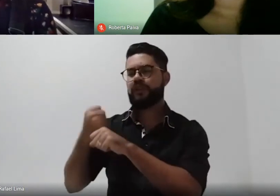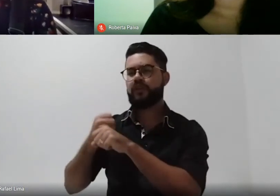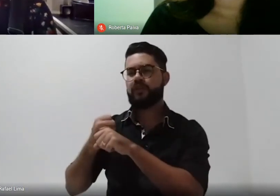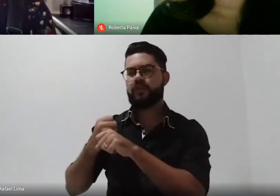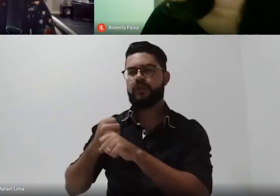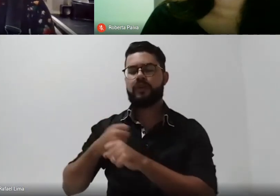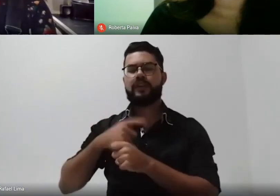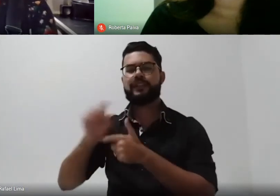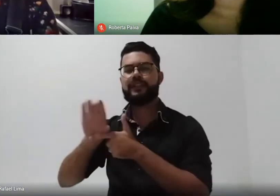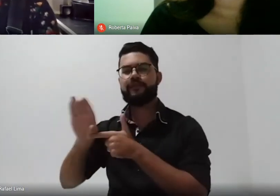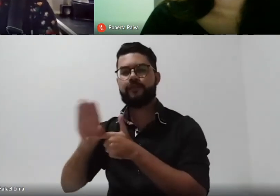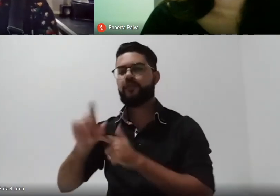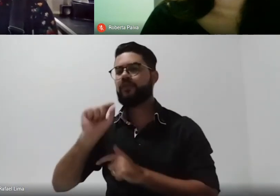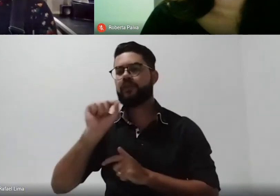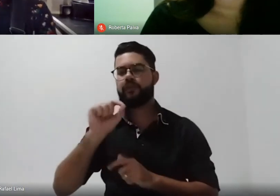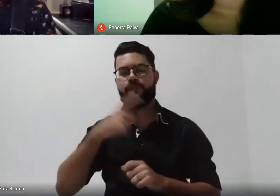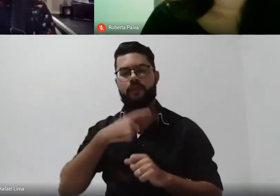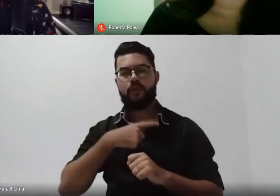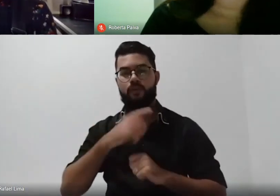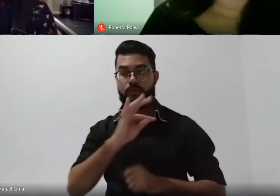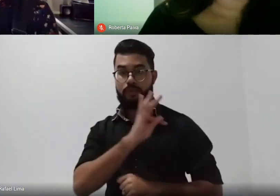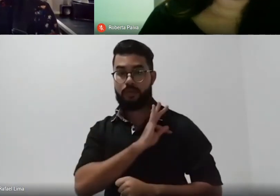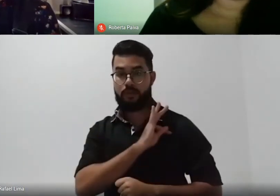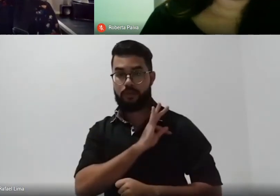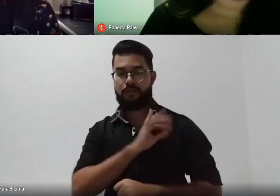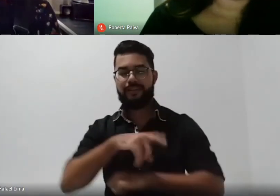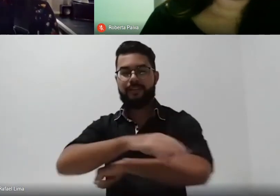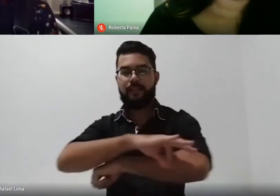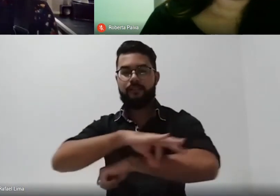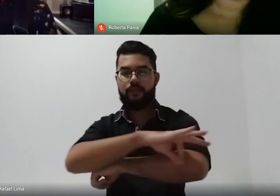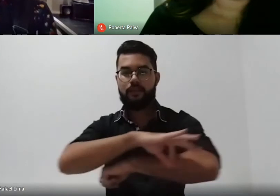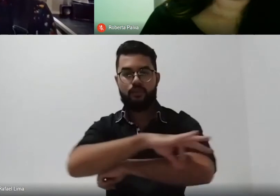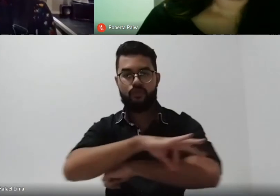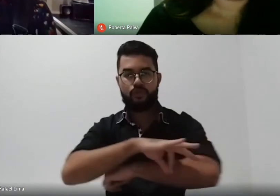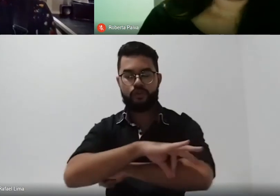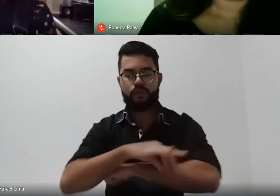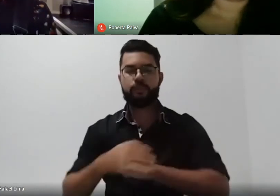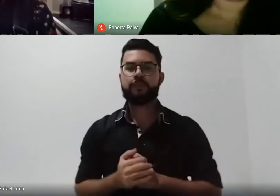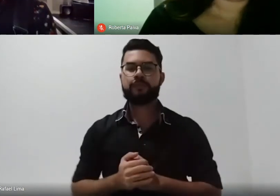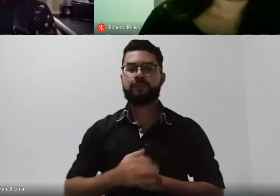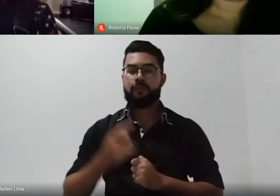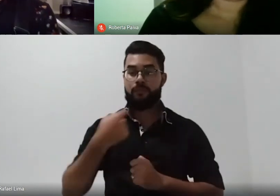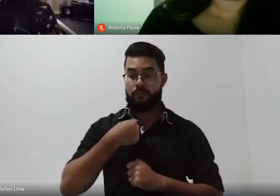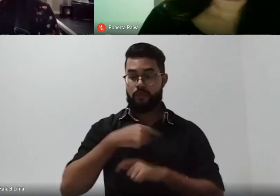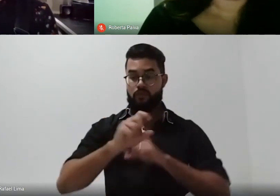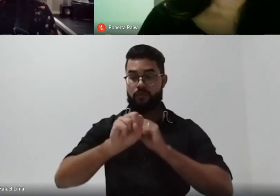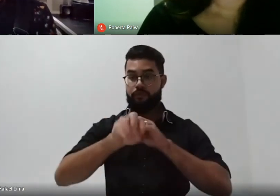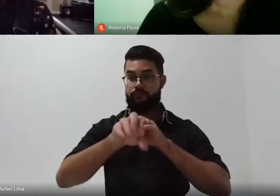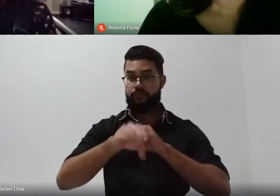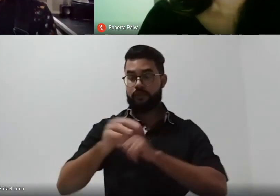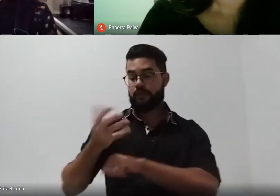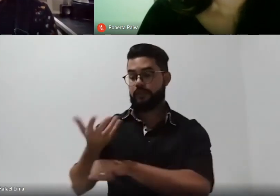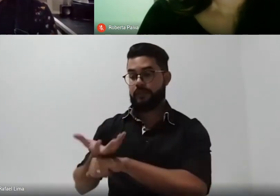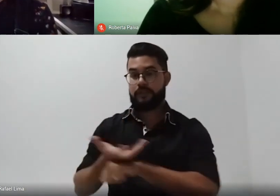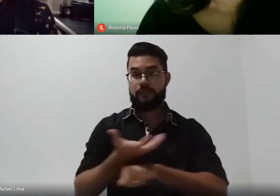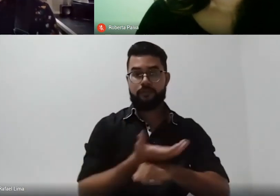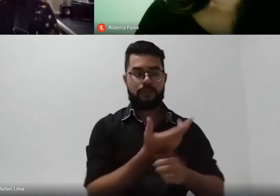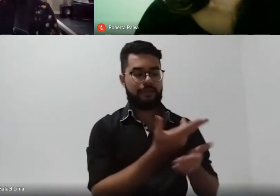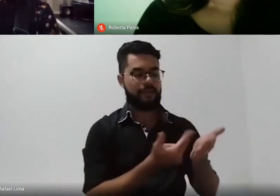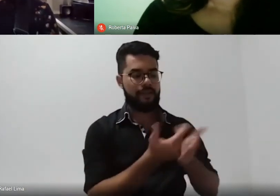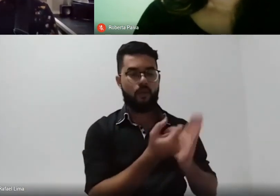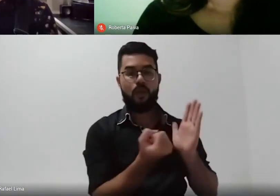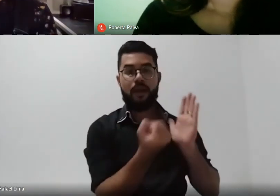técnico, né? Nas 2 modalidades, integrada e subsequente. Então, eu ensino as disciplinas de representação gráfica do curso técnico